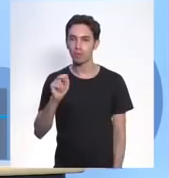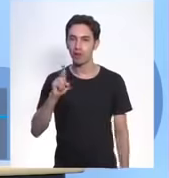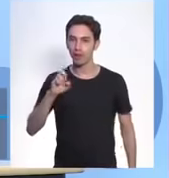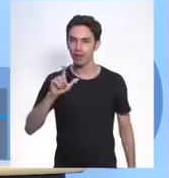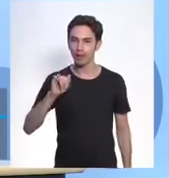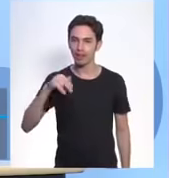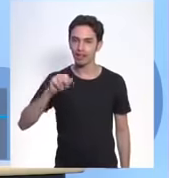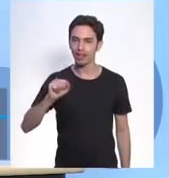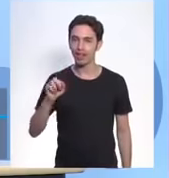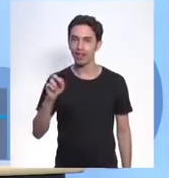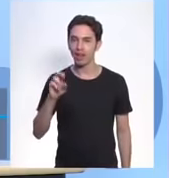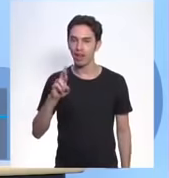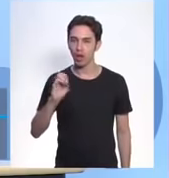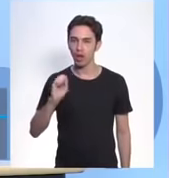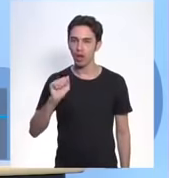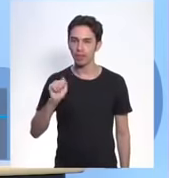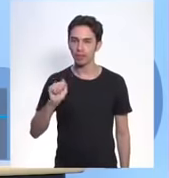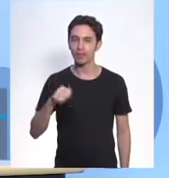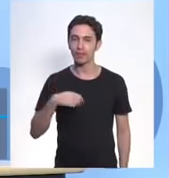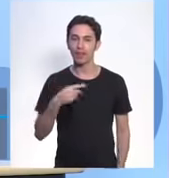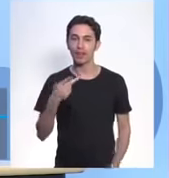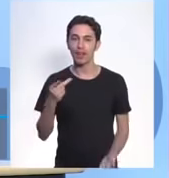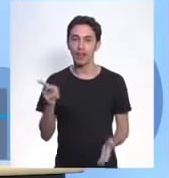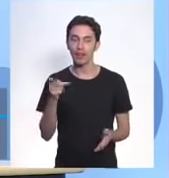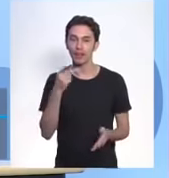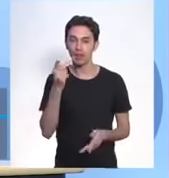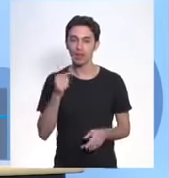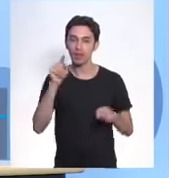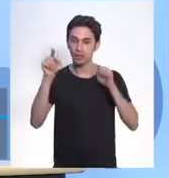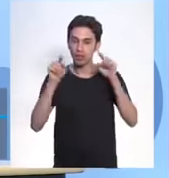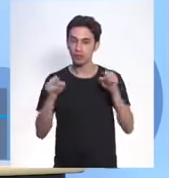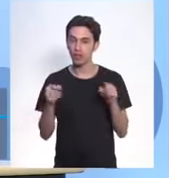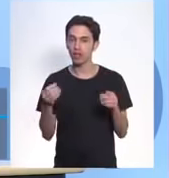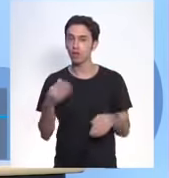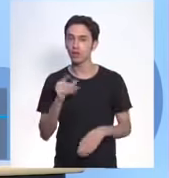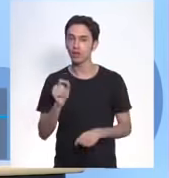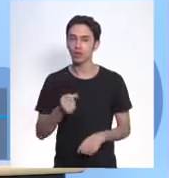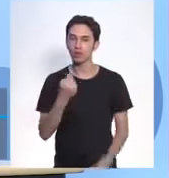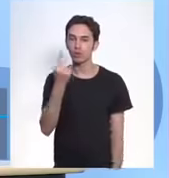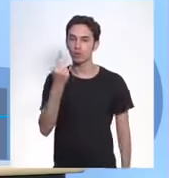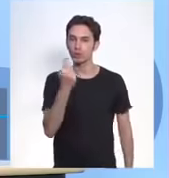né ela respondeu que as novas coordenadas serão 12